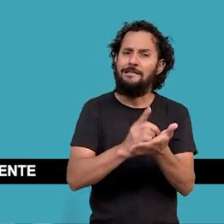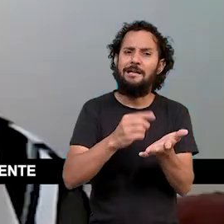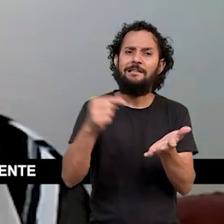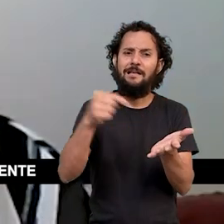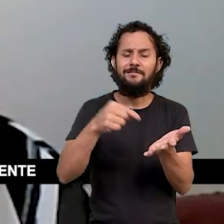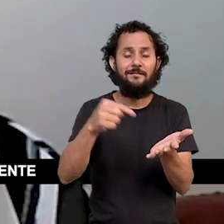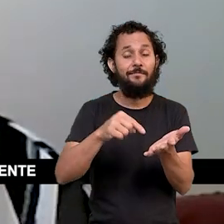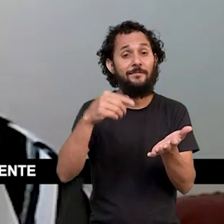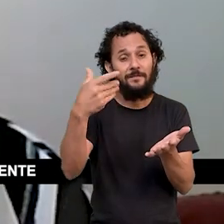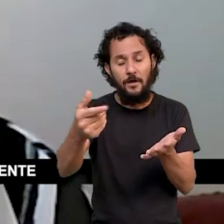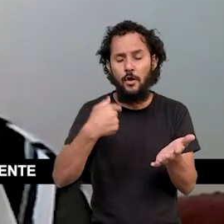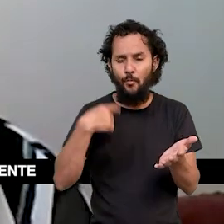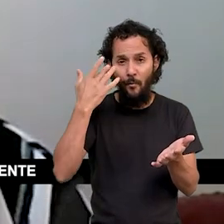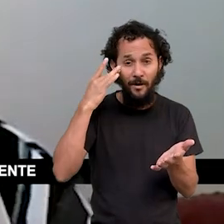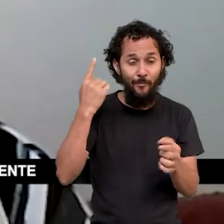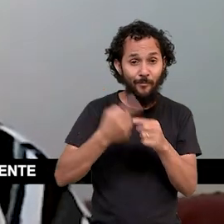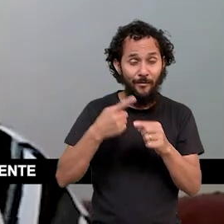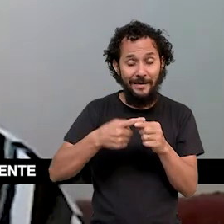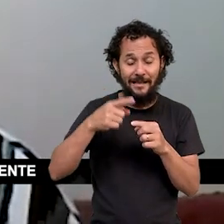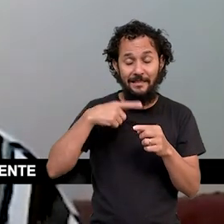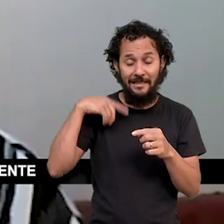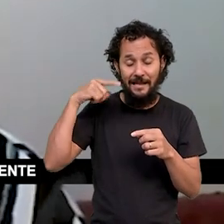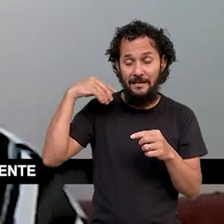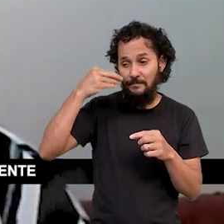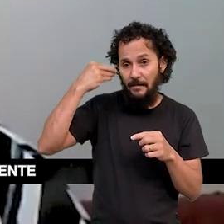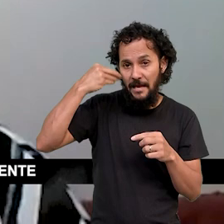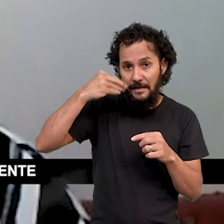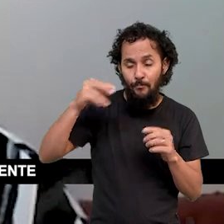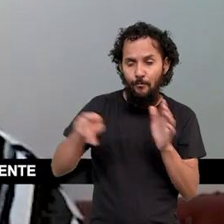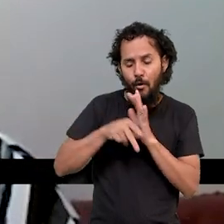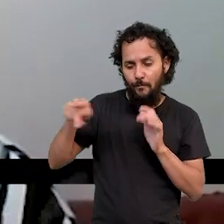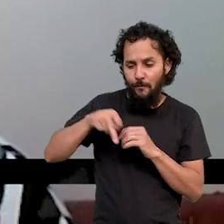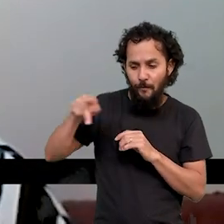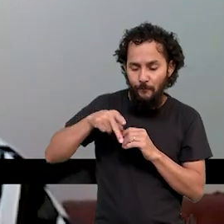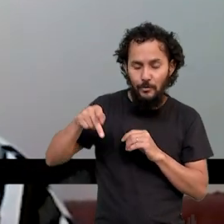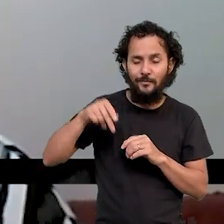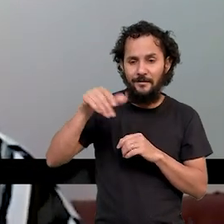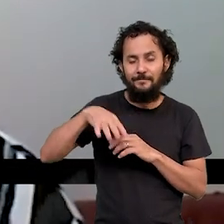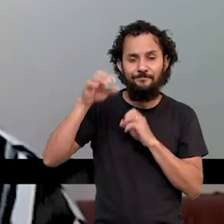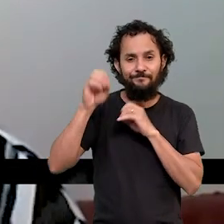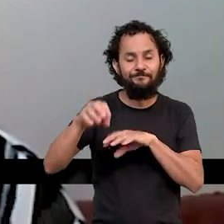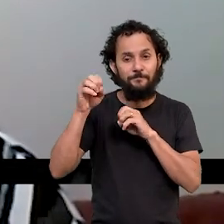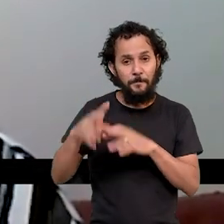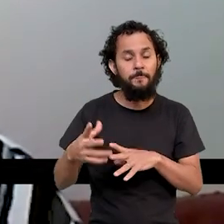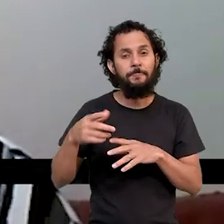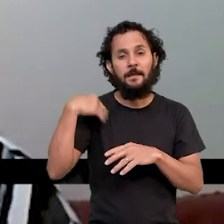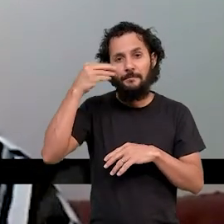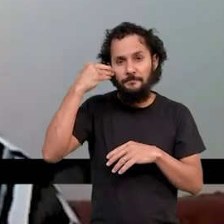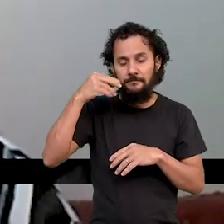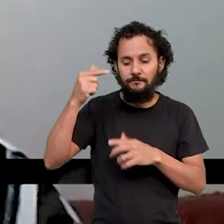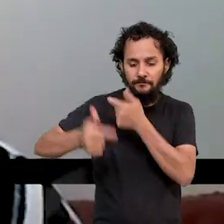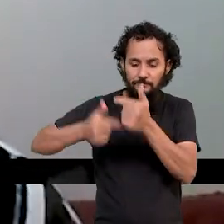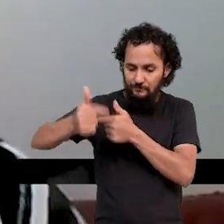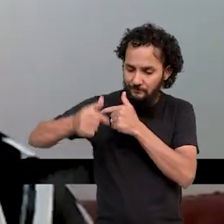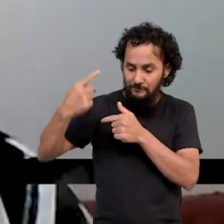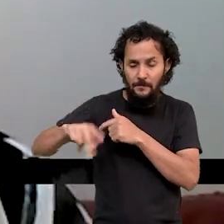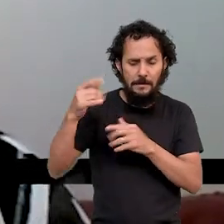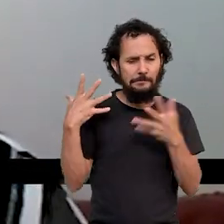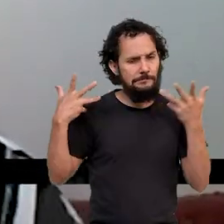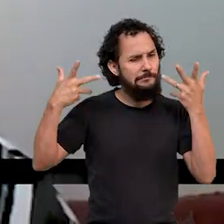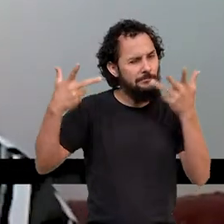né? É, eu acho, porque vem de uma experiência também de uma docente, de uma professora da educação infantil, como estrutura, um trabalho